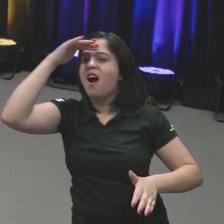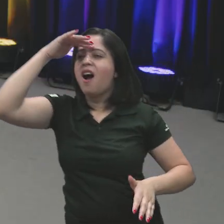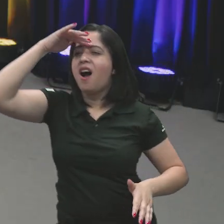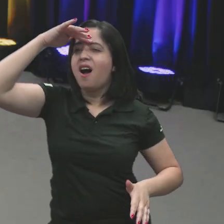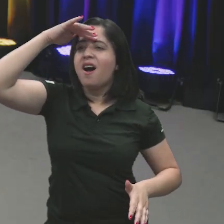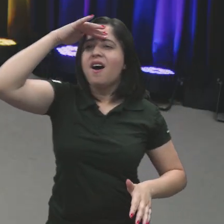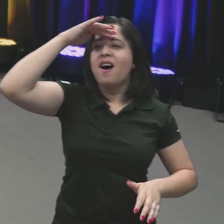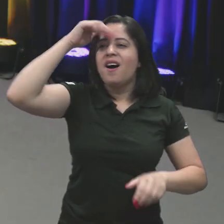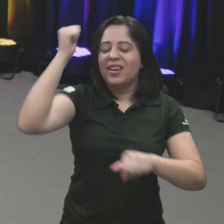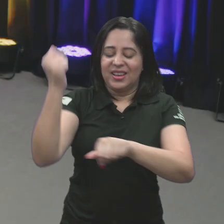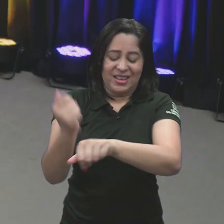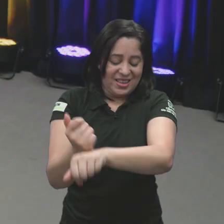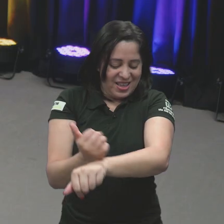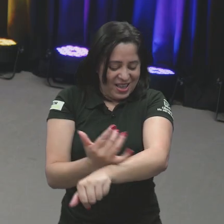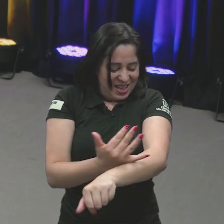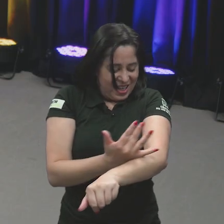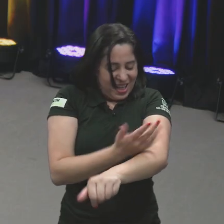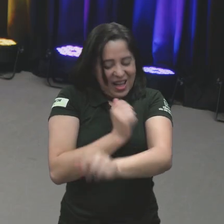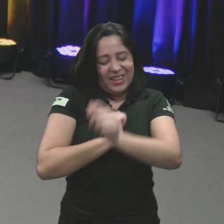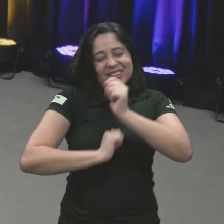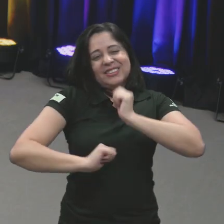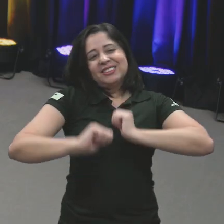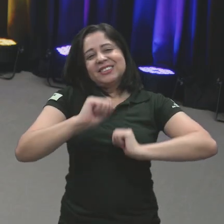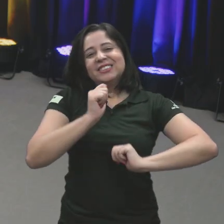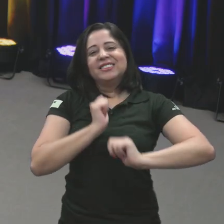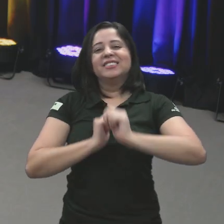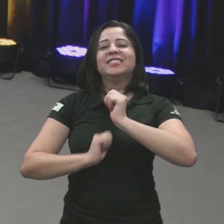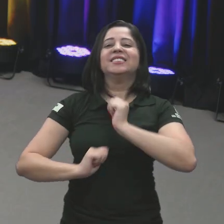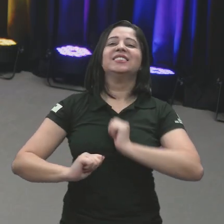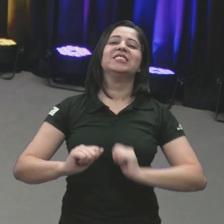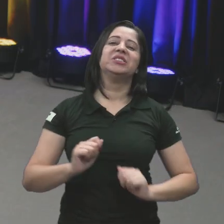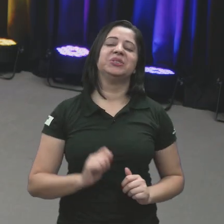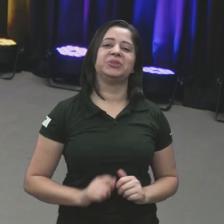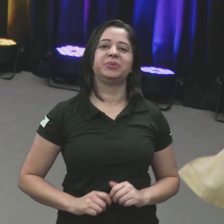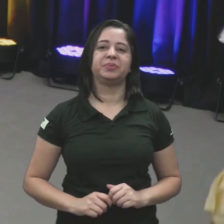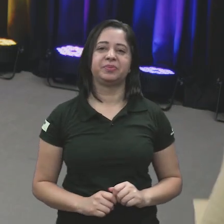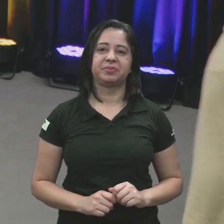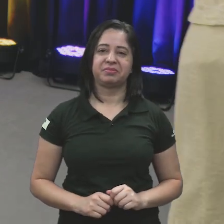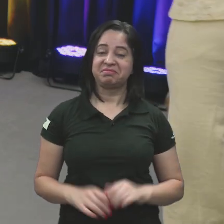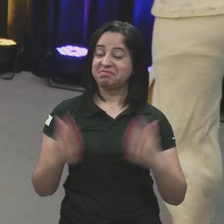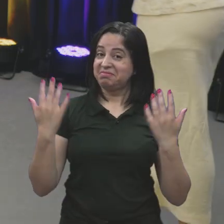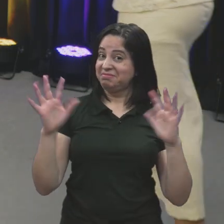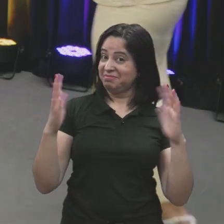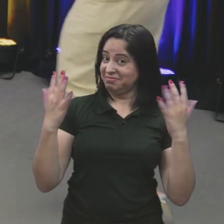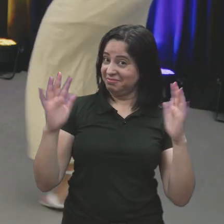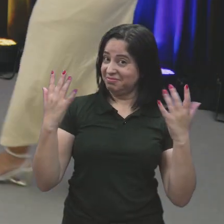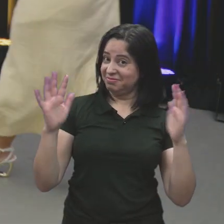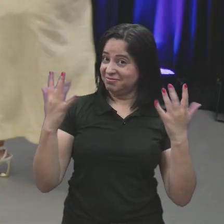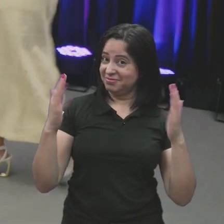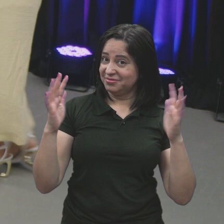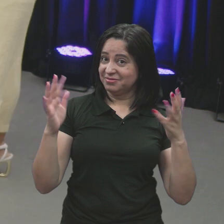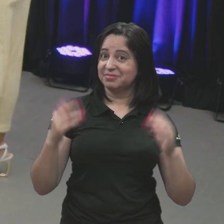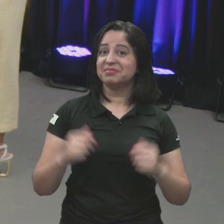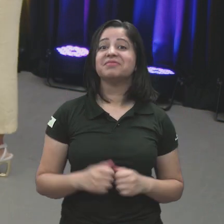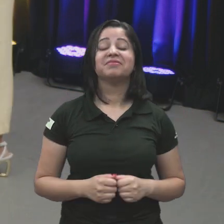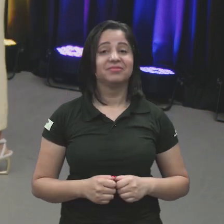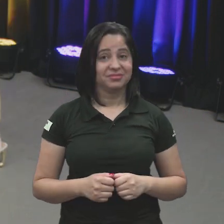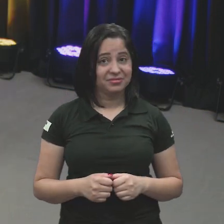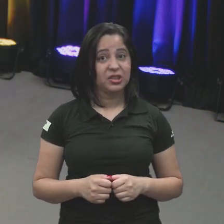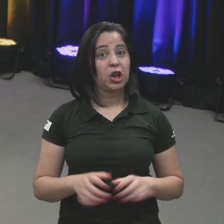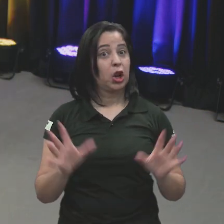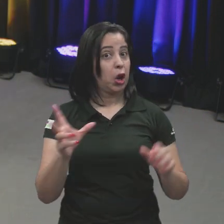vens. Eu já escuto os teus sinais. Palmas para Flora, bravíssima,